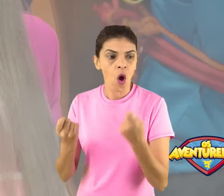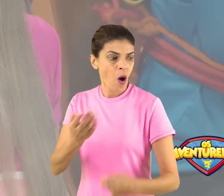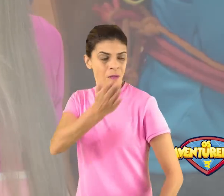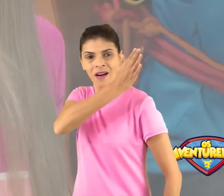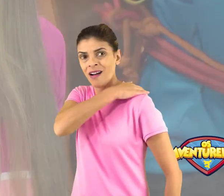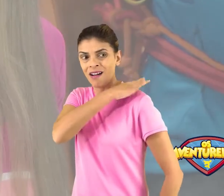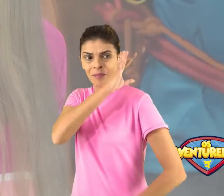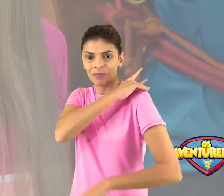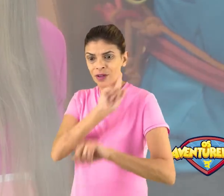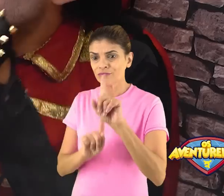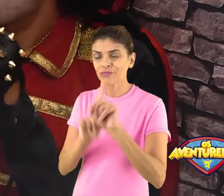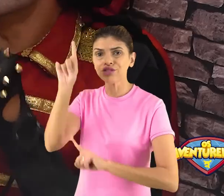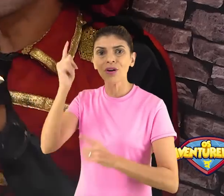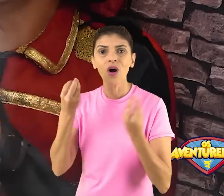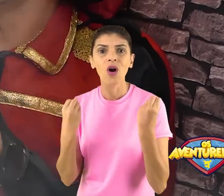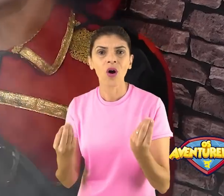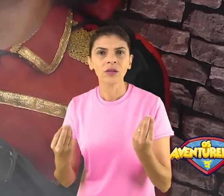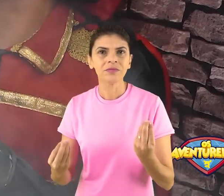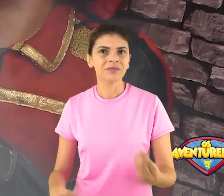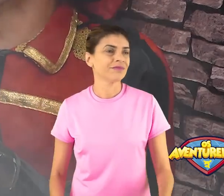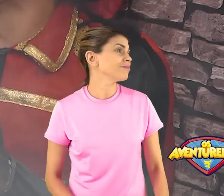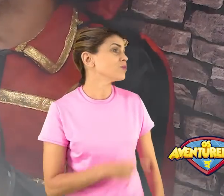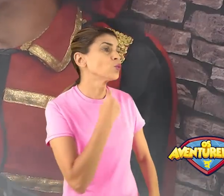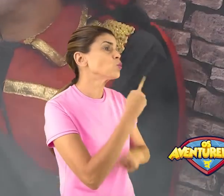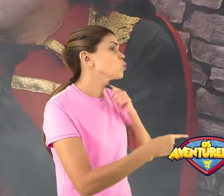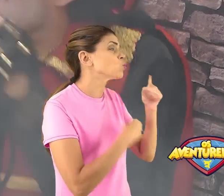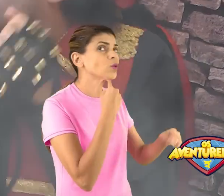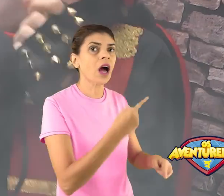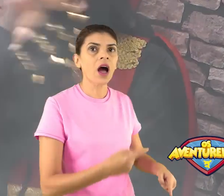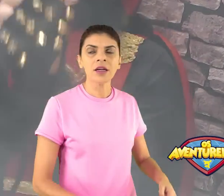costas do Lucas? Não tem como